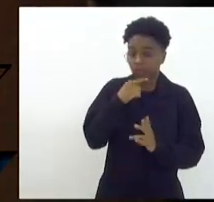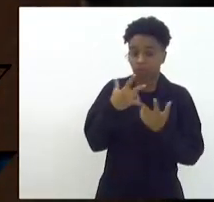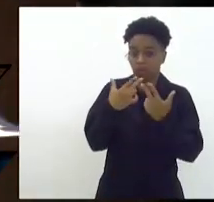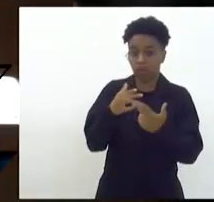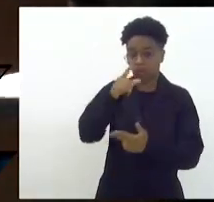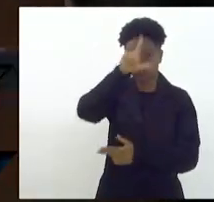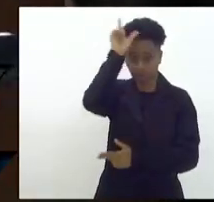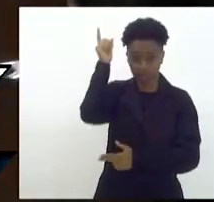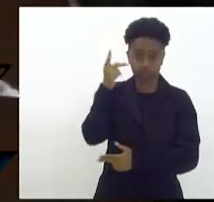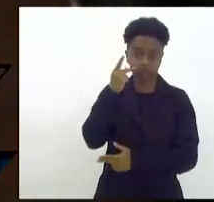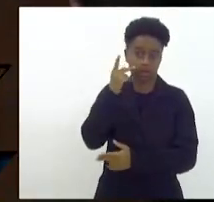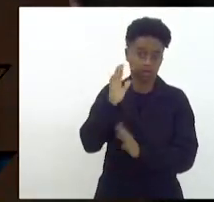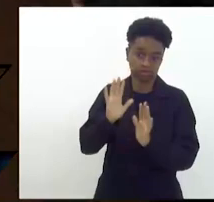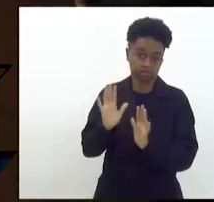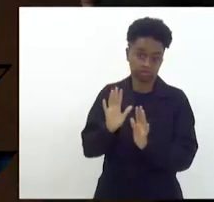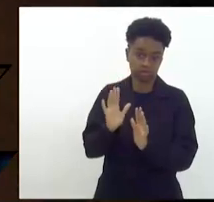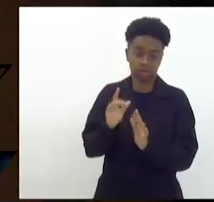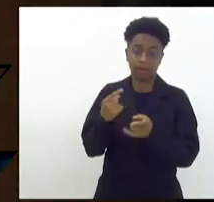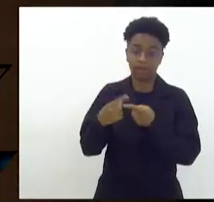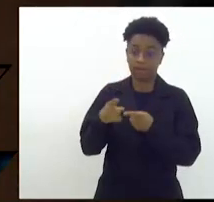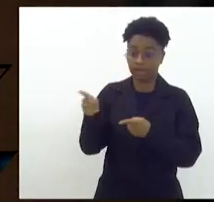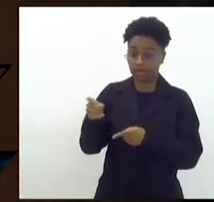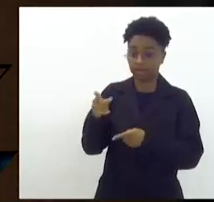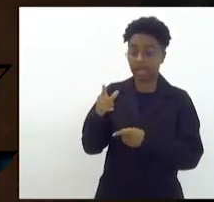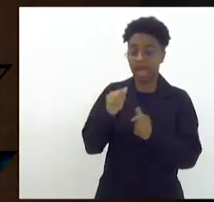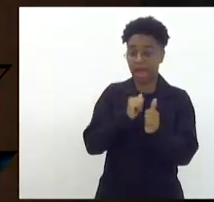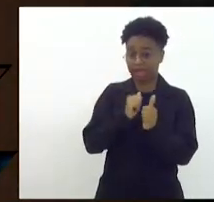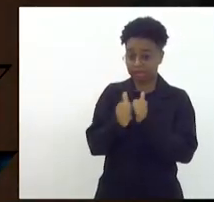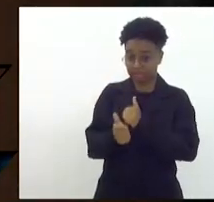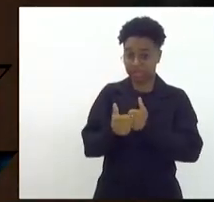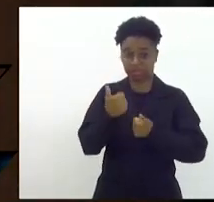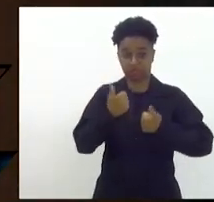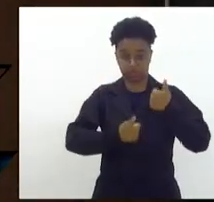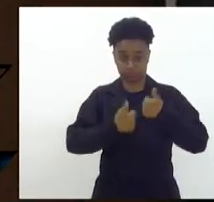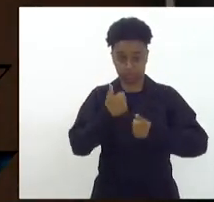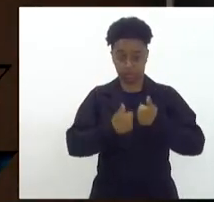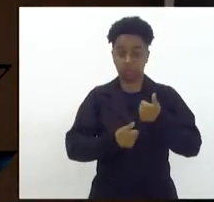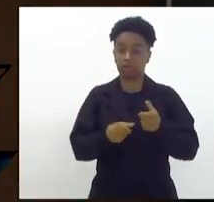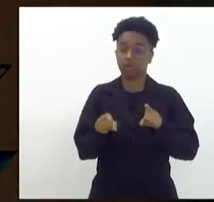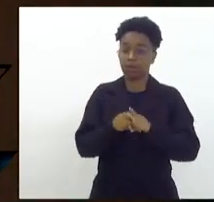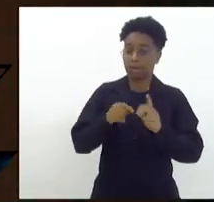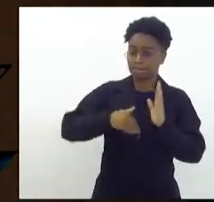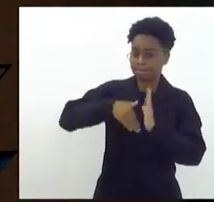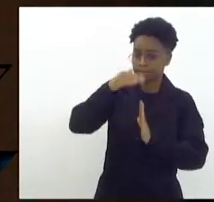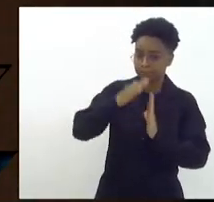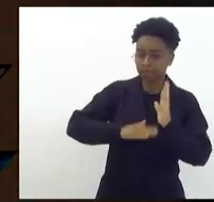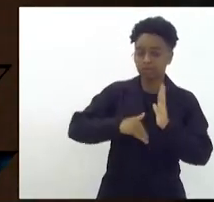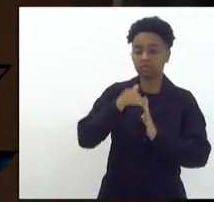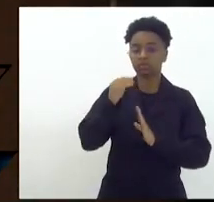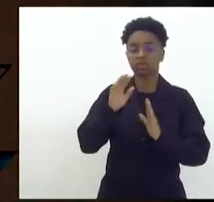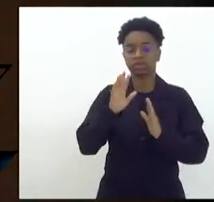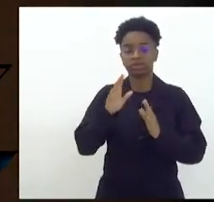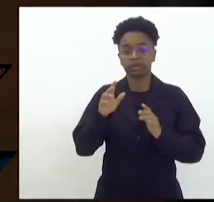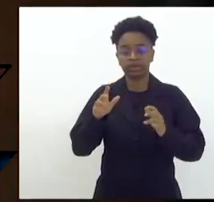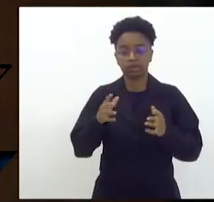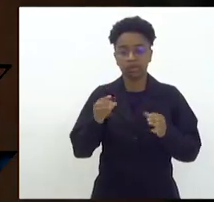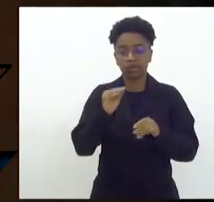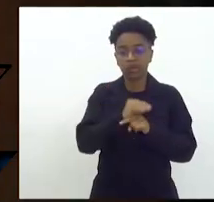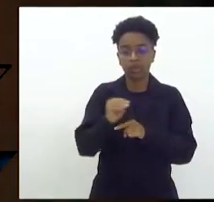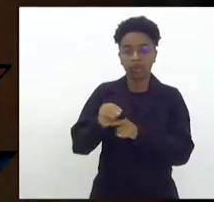Luiz Paulo tem Deputado Luiz Paulo é um atleta futebolístico é pintor jardineiro